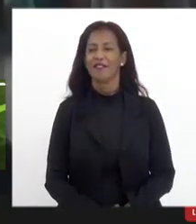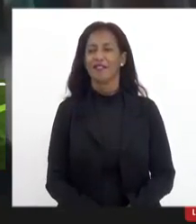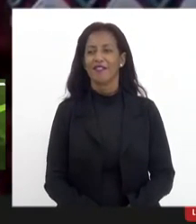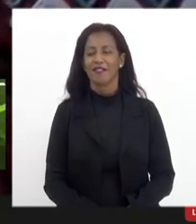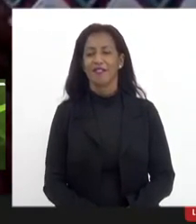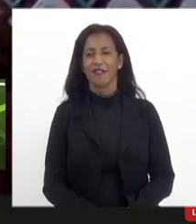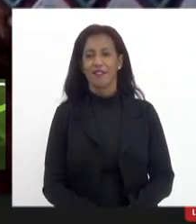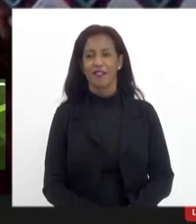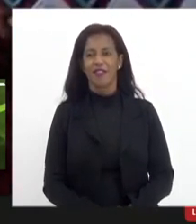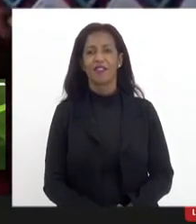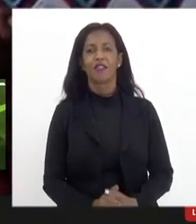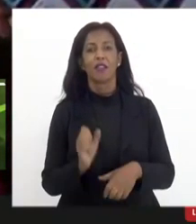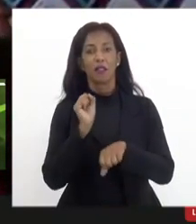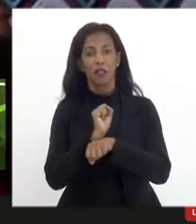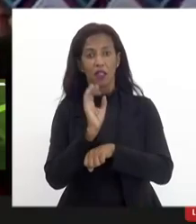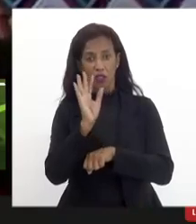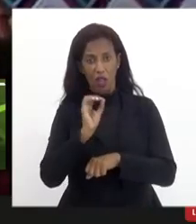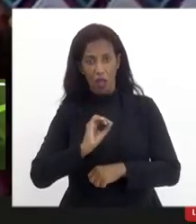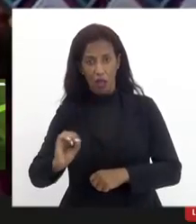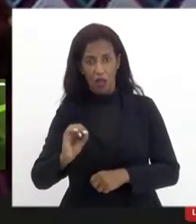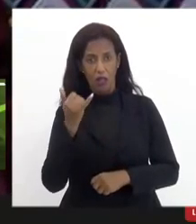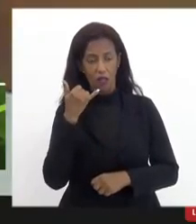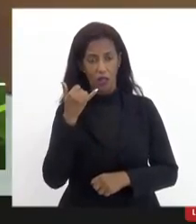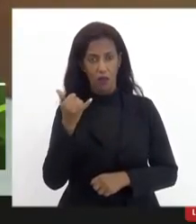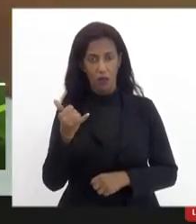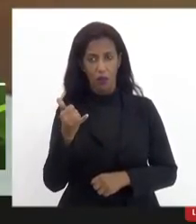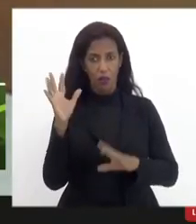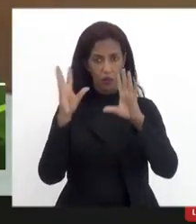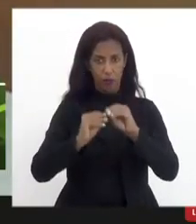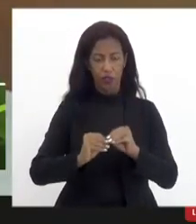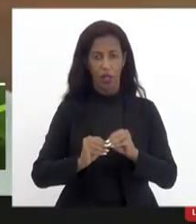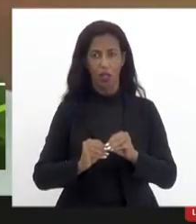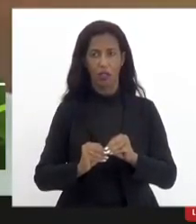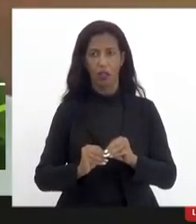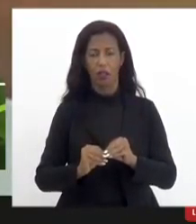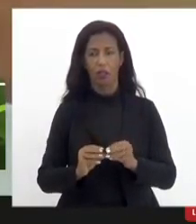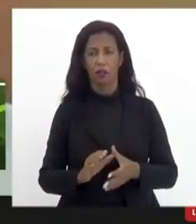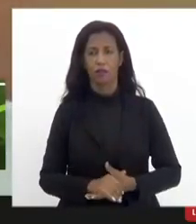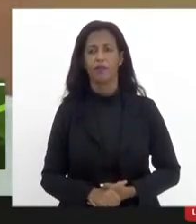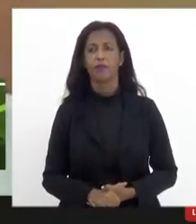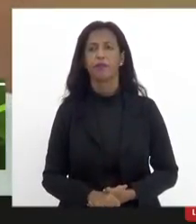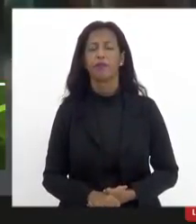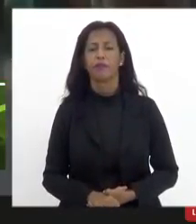Então, só esperando aí, mestre Dengo, já colocou? E a gente vai encerrar.